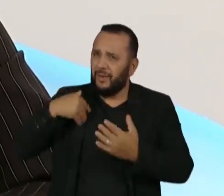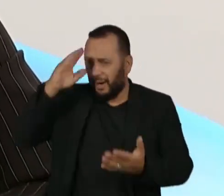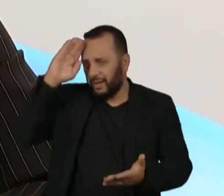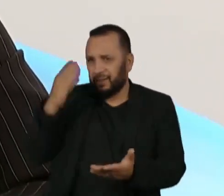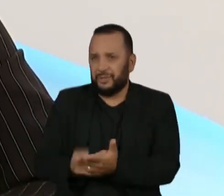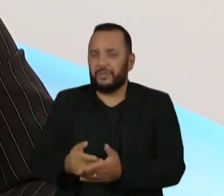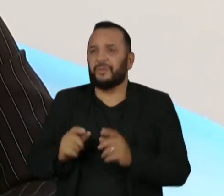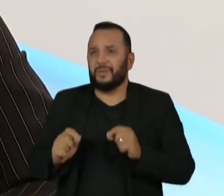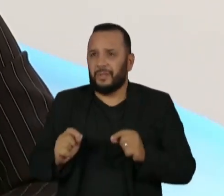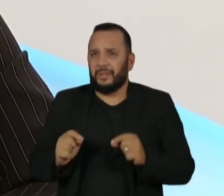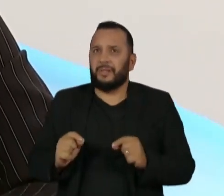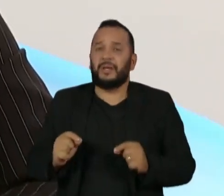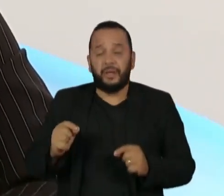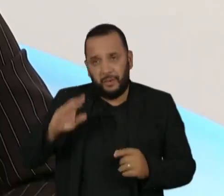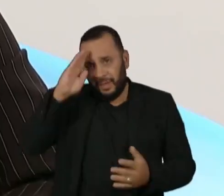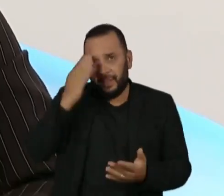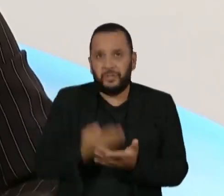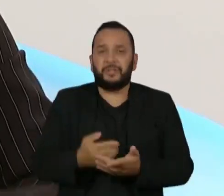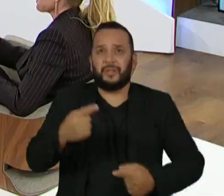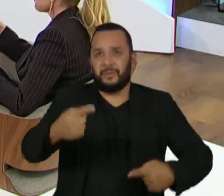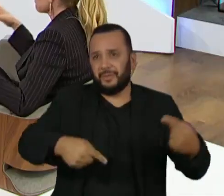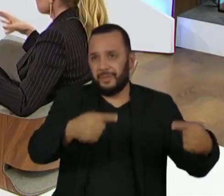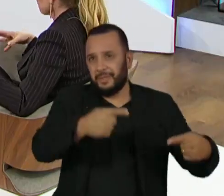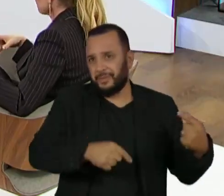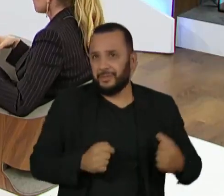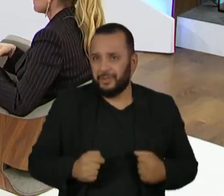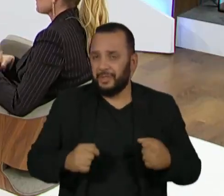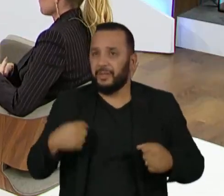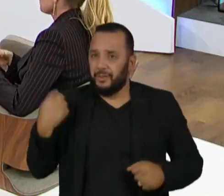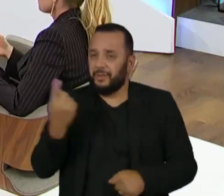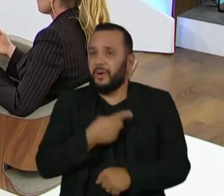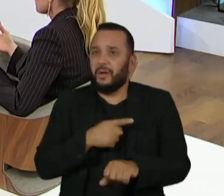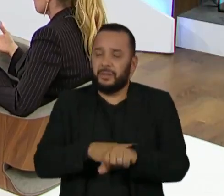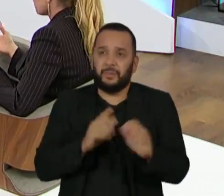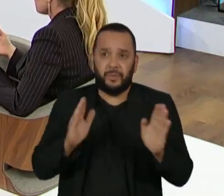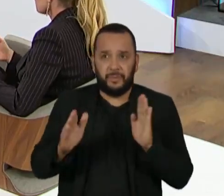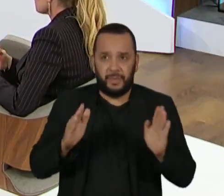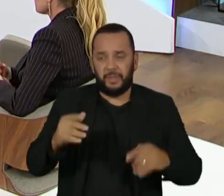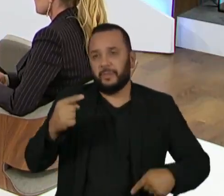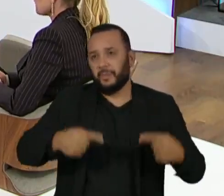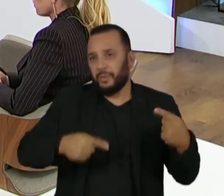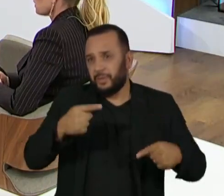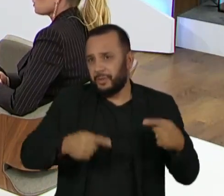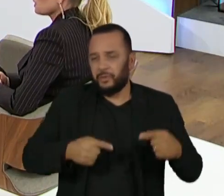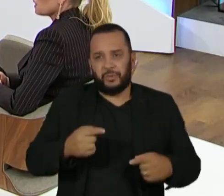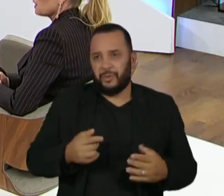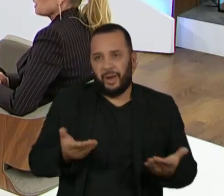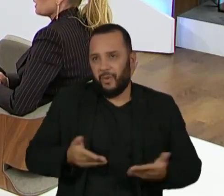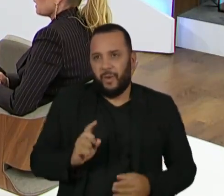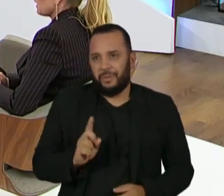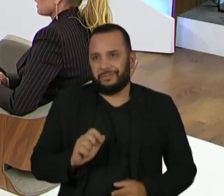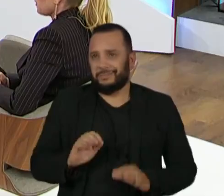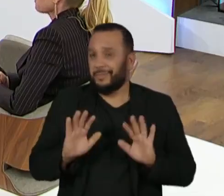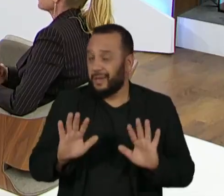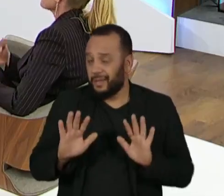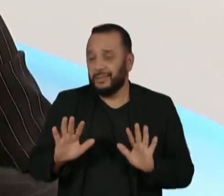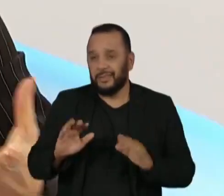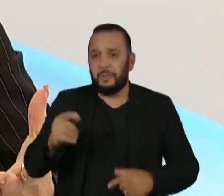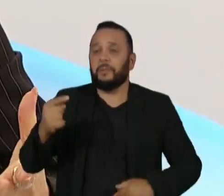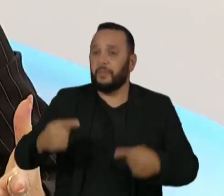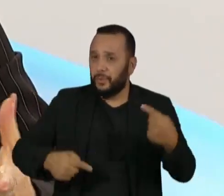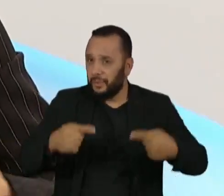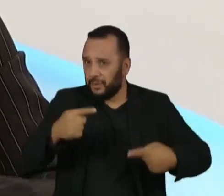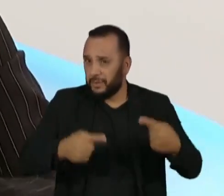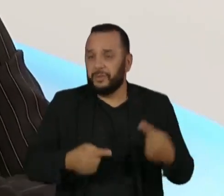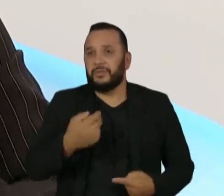muito que eu acredito na política a gente pode não estar vivendo um momento político mas assim a política é a única forma de você realmente eh impactar o